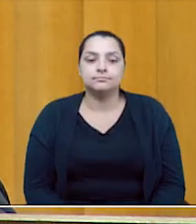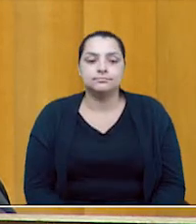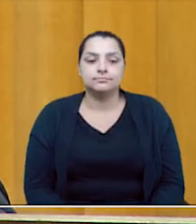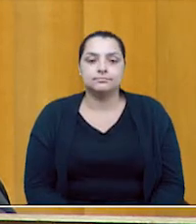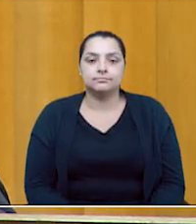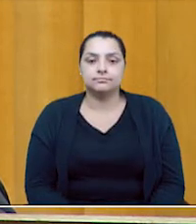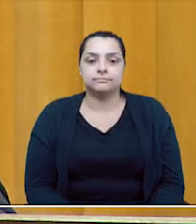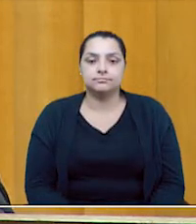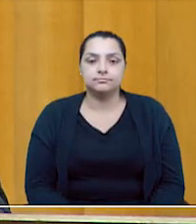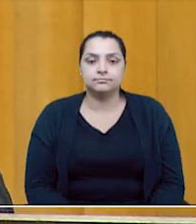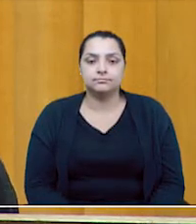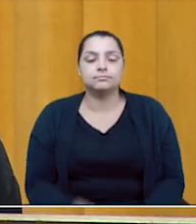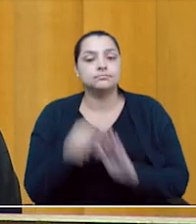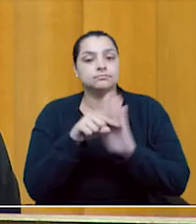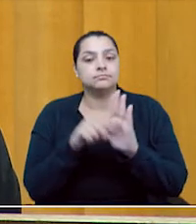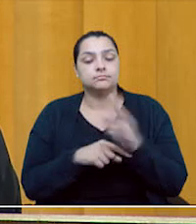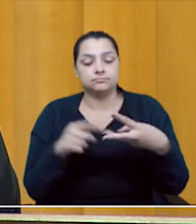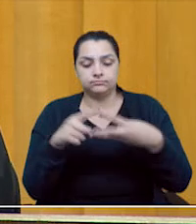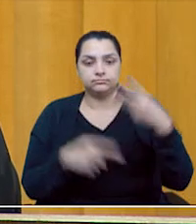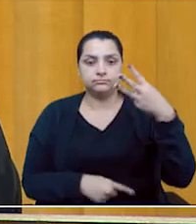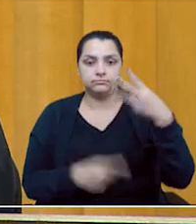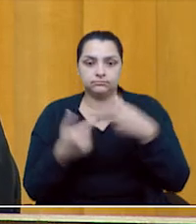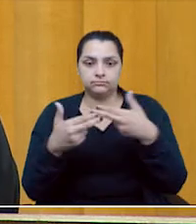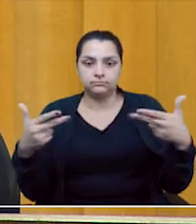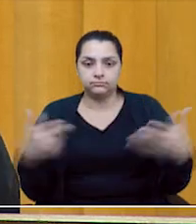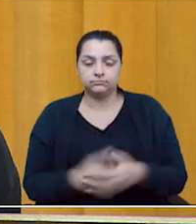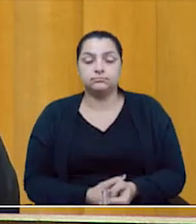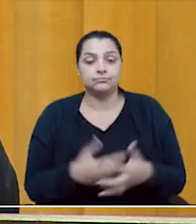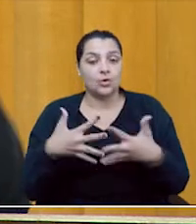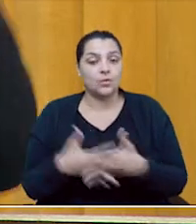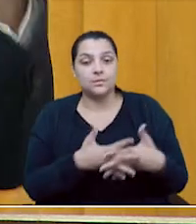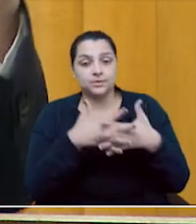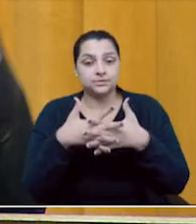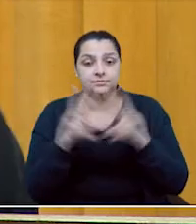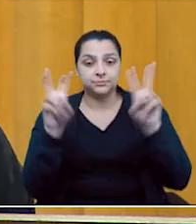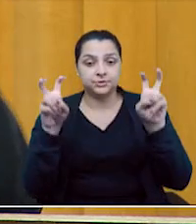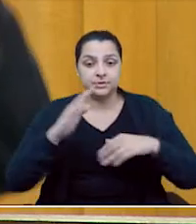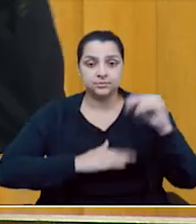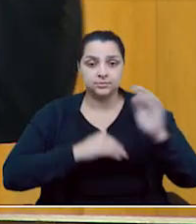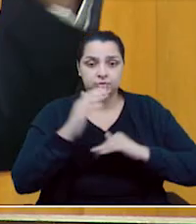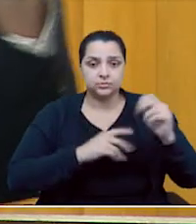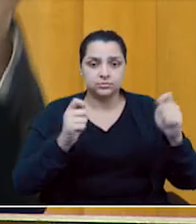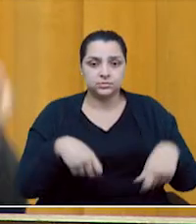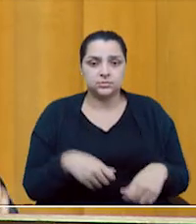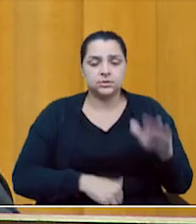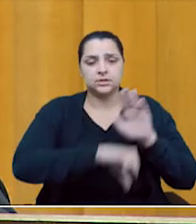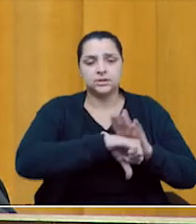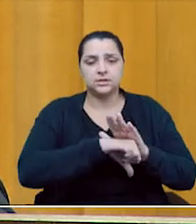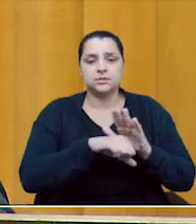Estamos analisando lá três coisas. As complexidades por matéria de competência, crime, tributário, trabalho,